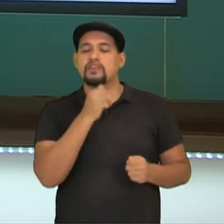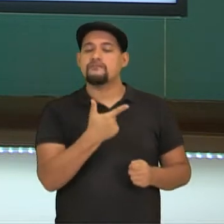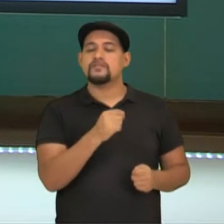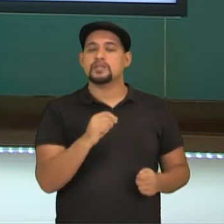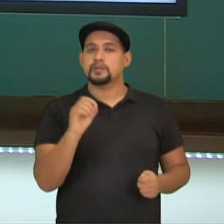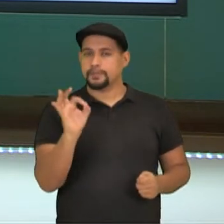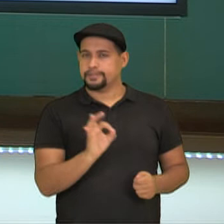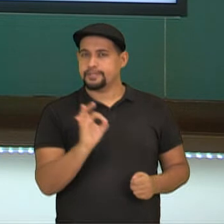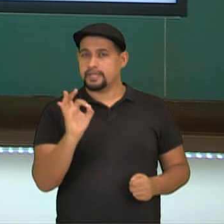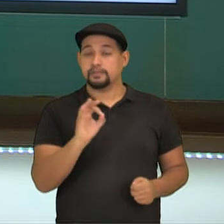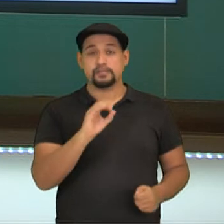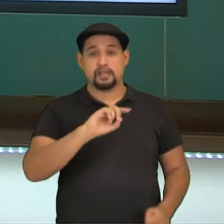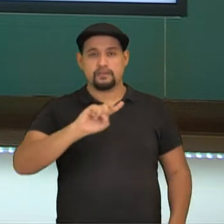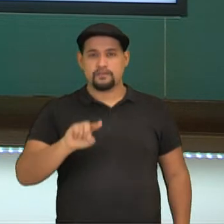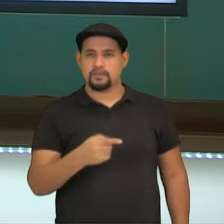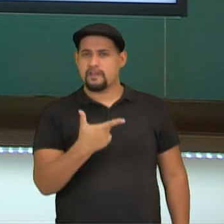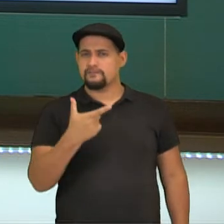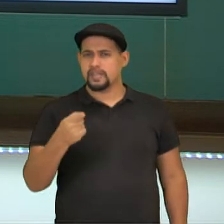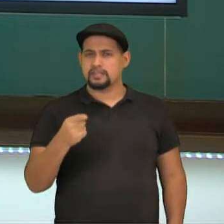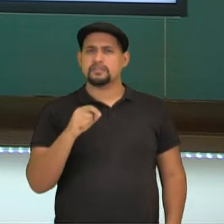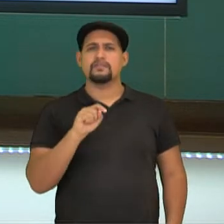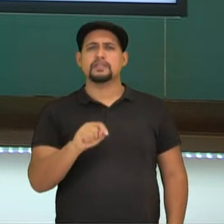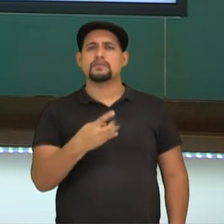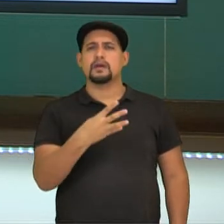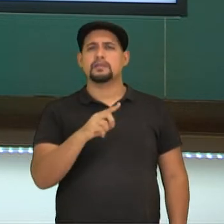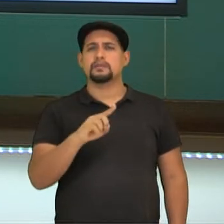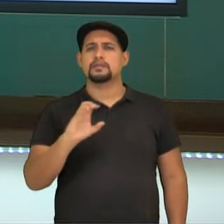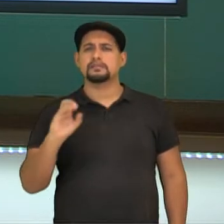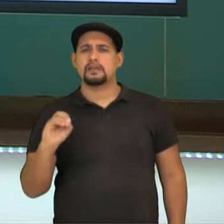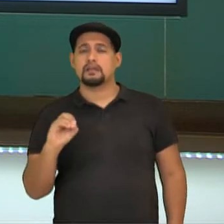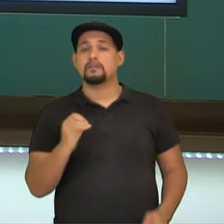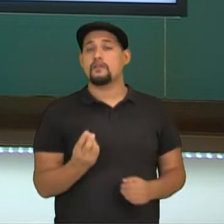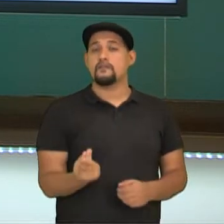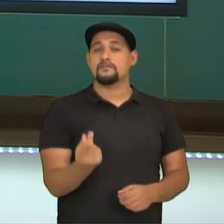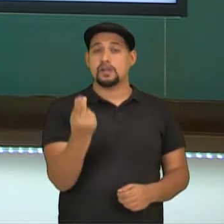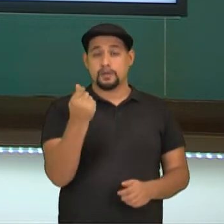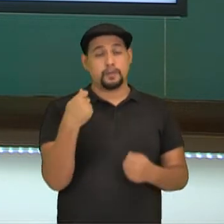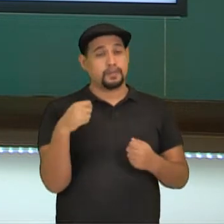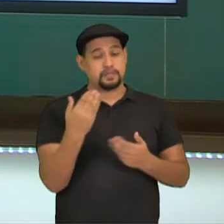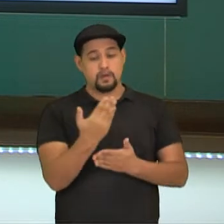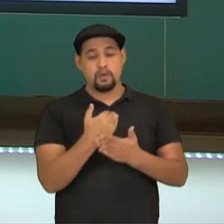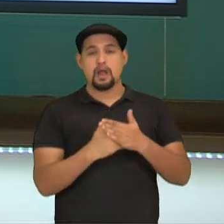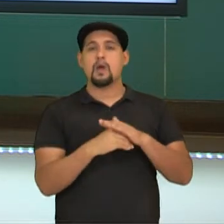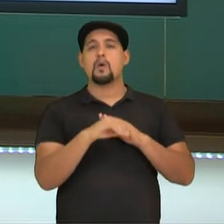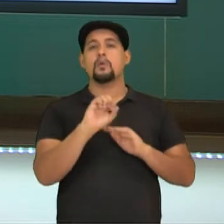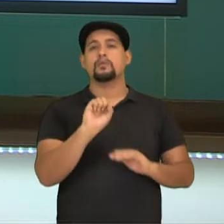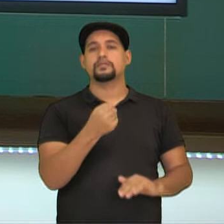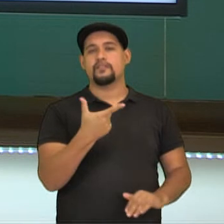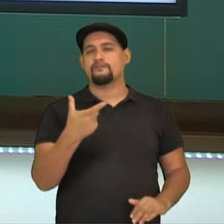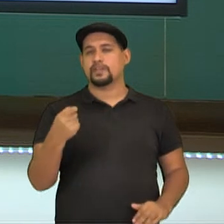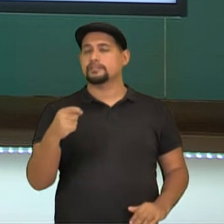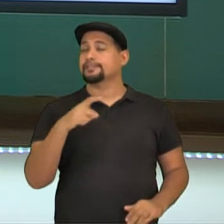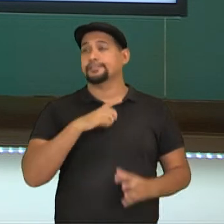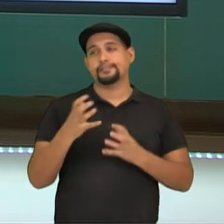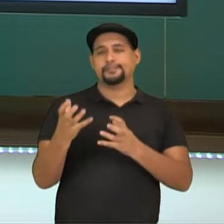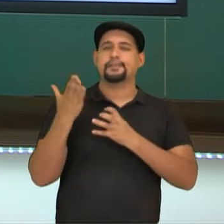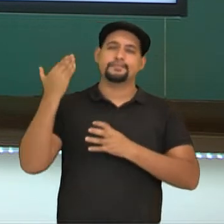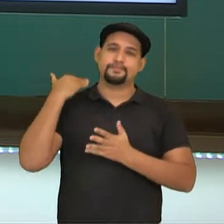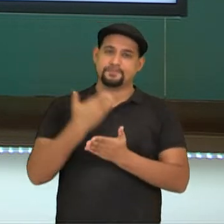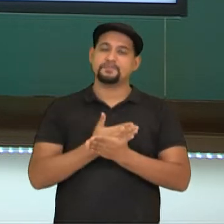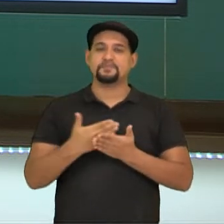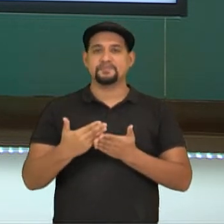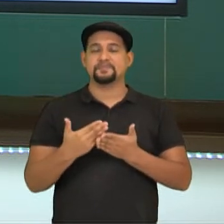20%, 0,20 vezes 4.100, o valor que tem que ser poupado é os 820 que a gente estava querendo lá no